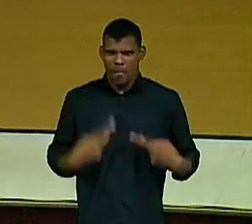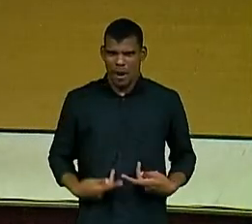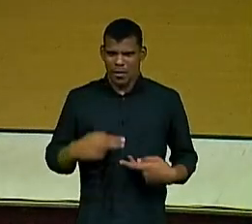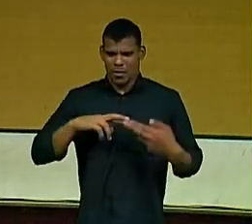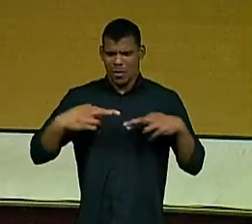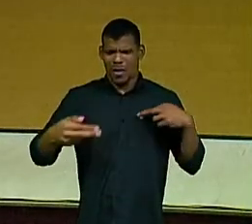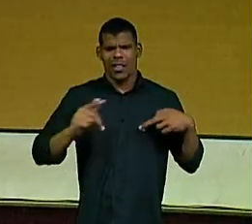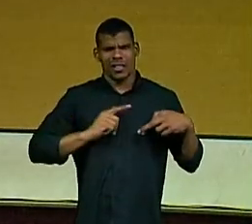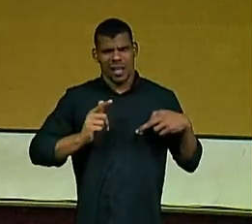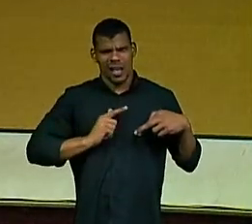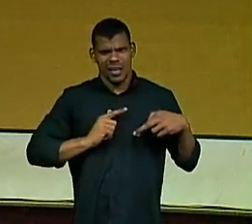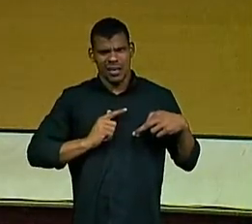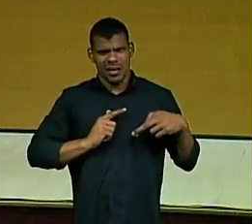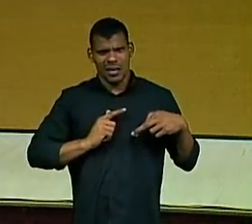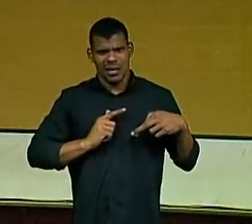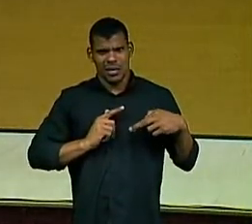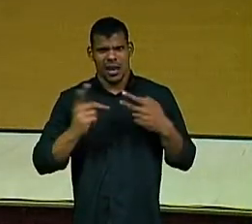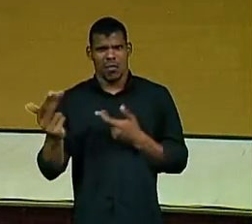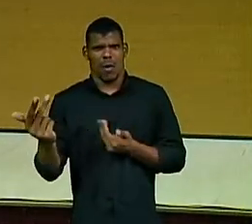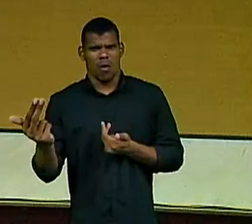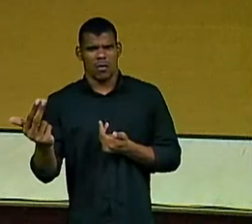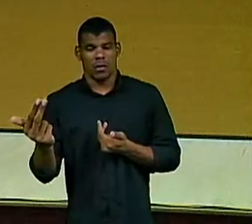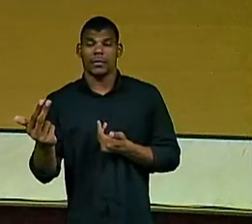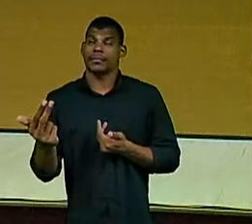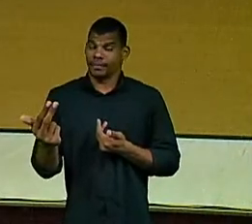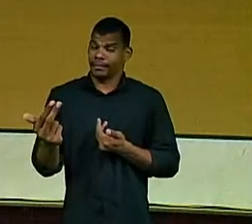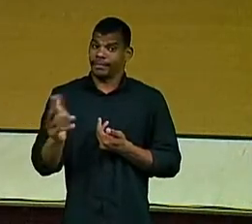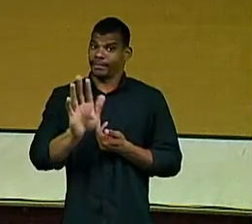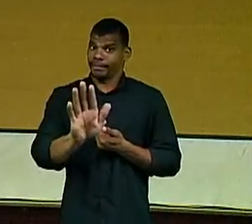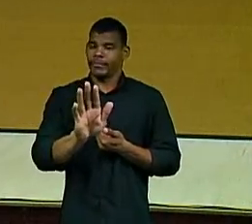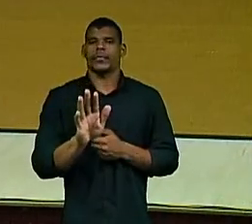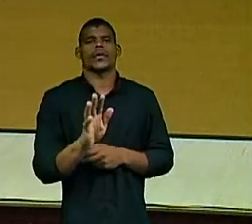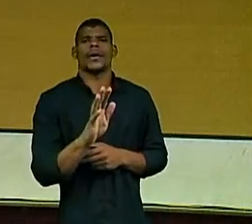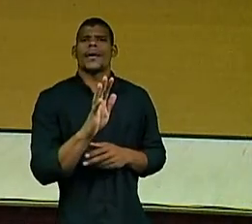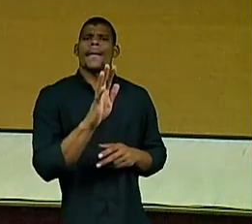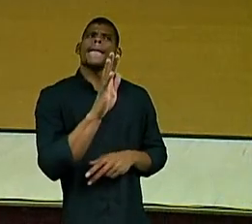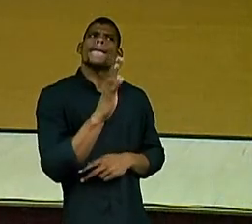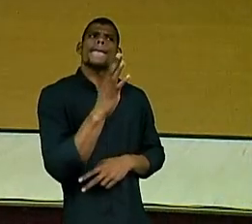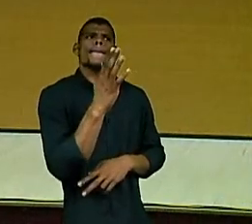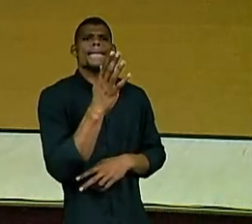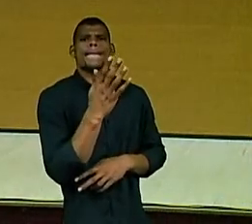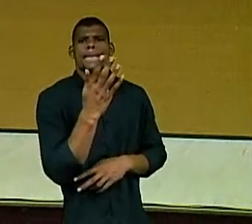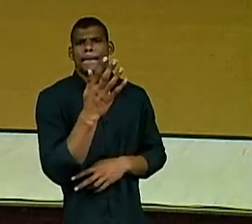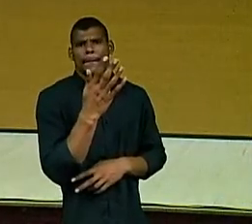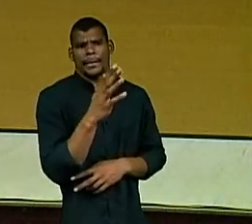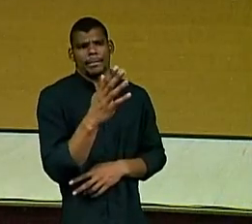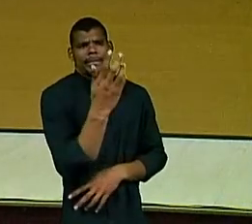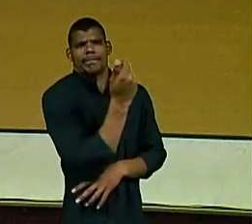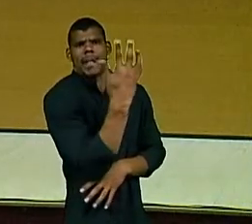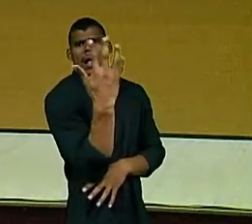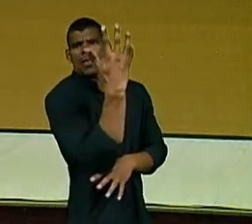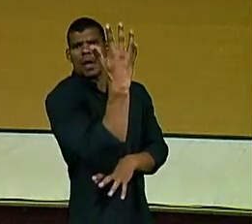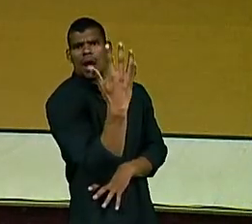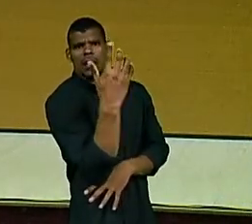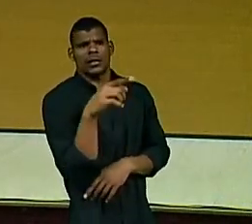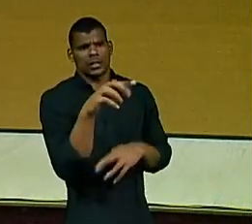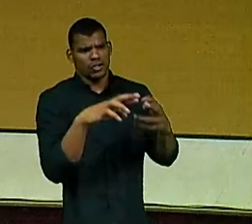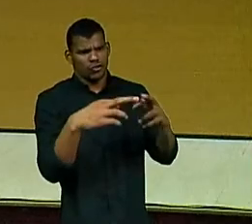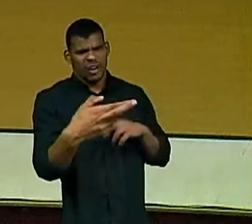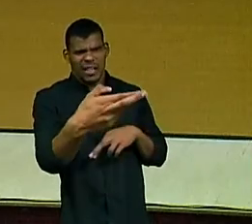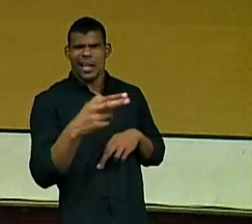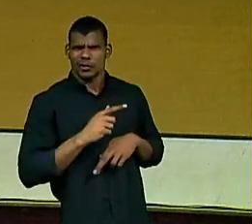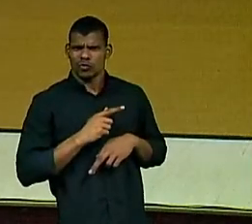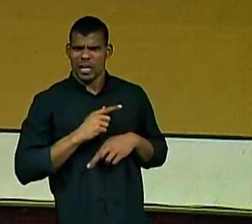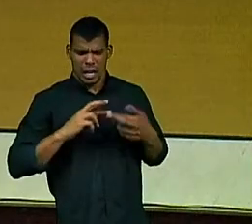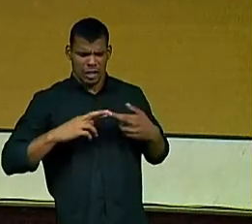sim então uma frase que você nunca pode esquecer o genótipo é individual o código